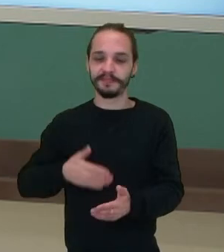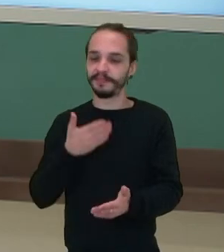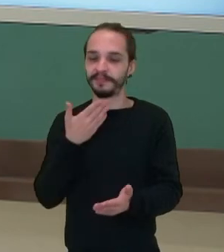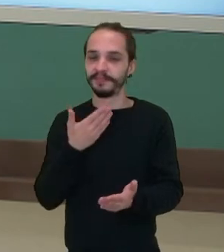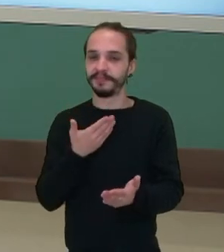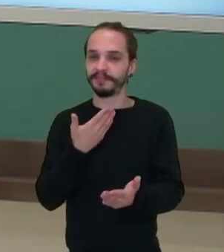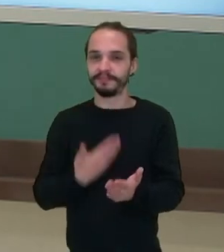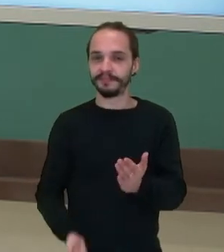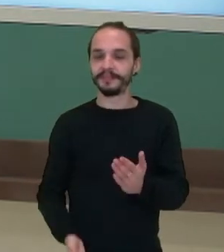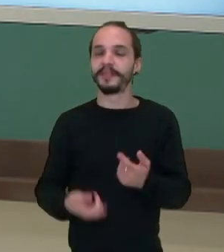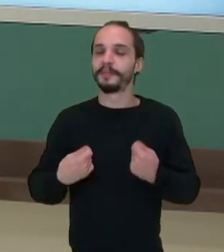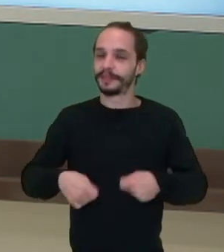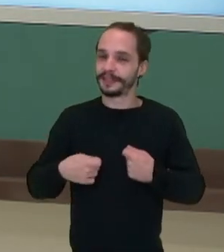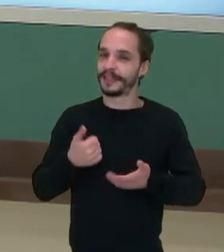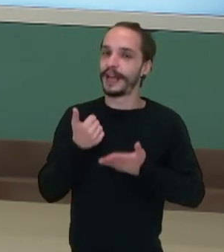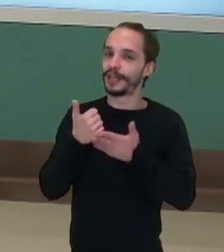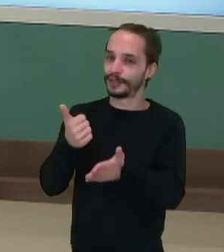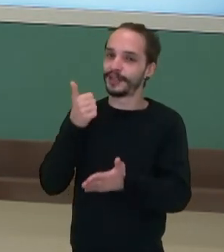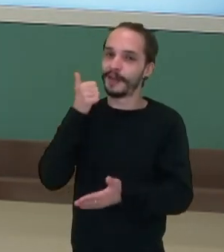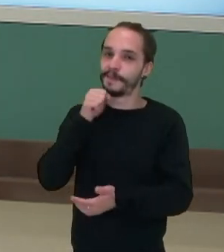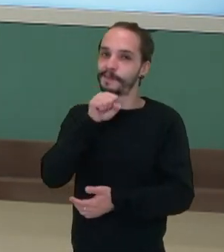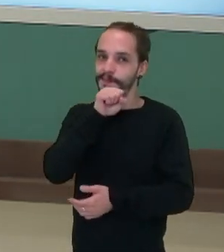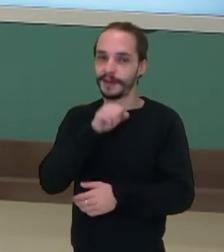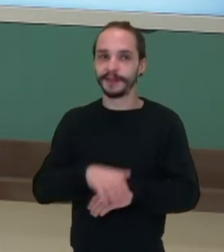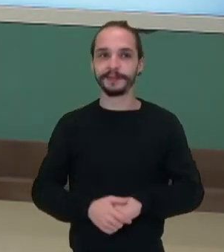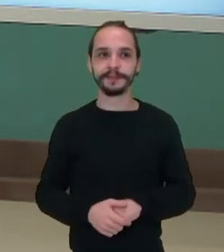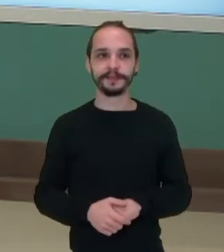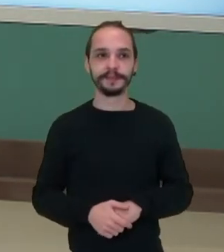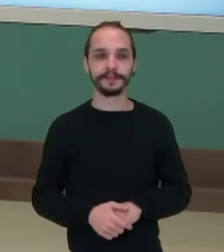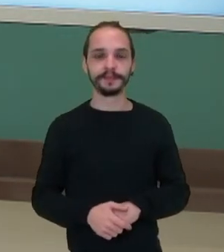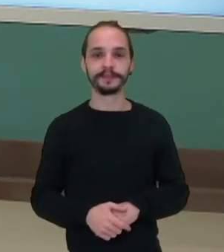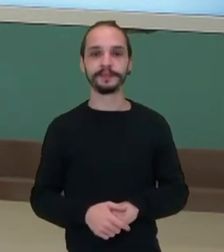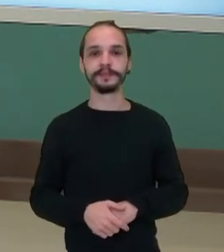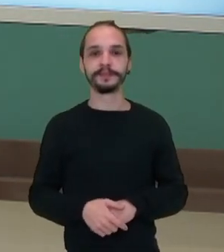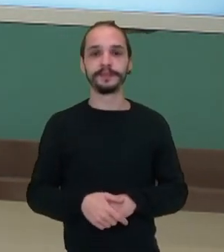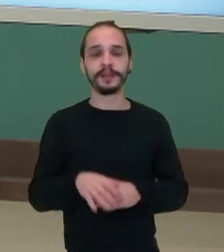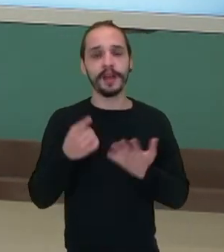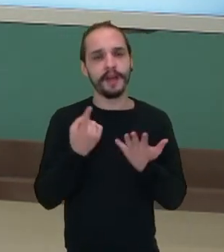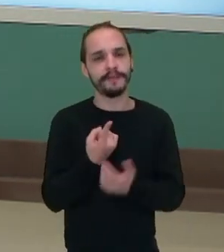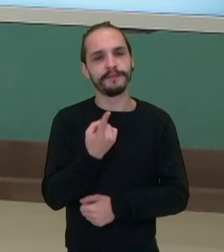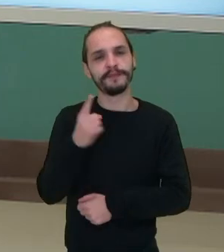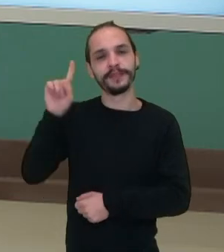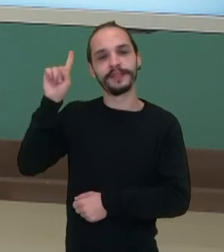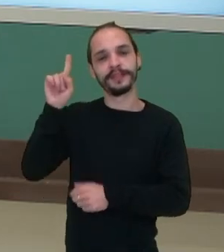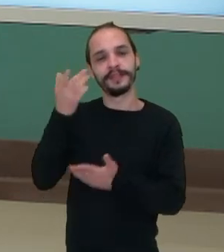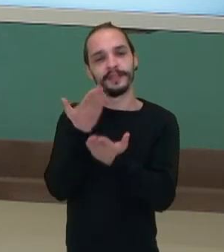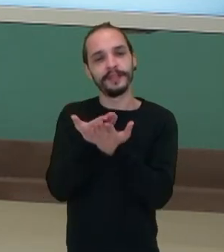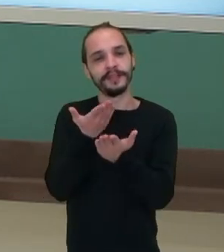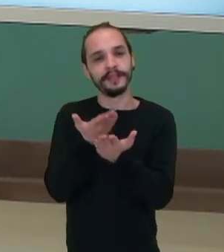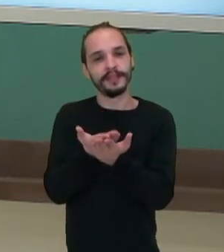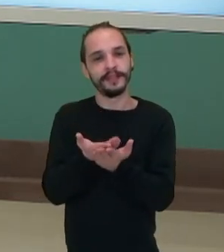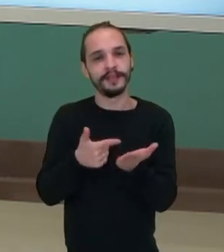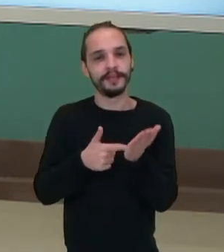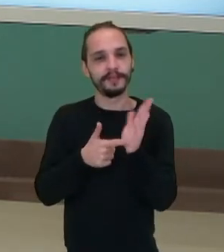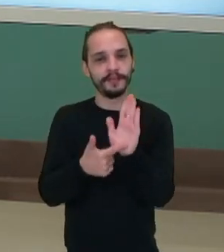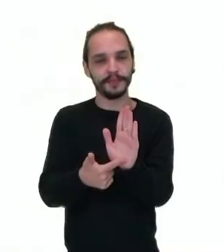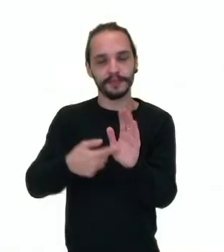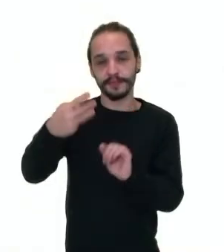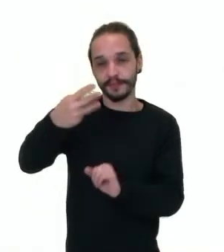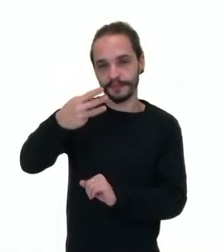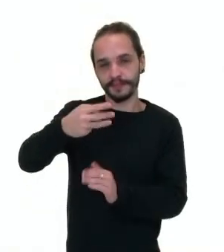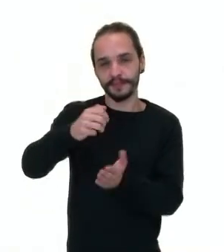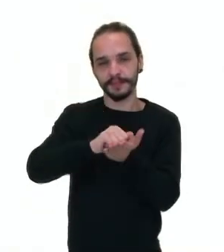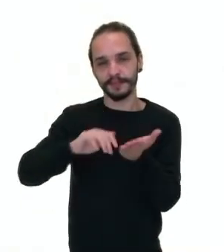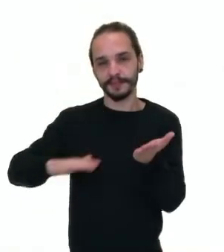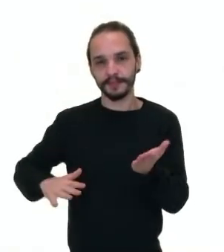a arrastar o móvel mesmo, certo? E para a gente poder ir finalizando nossa aula aqui, eu vou fazer com vocês uma terceira